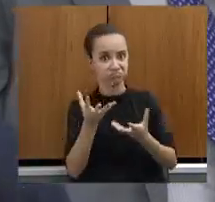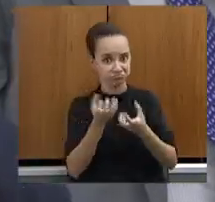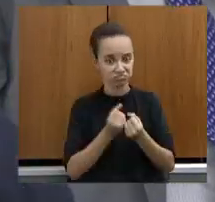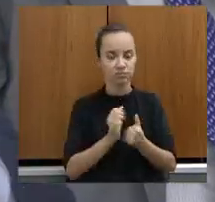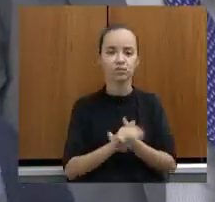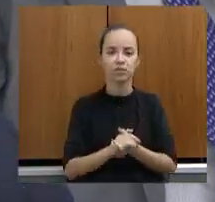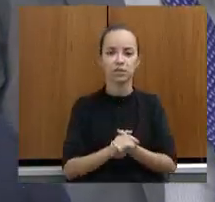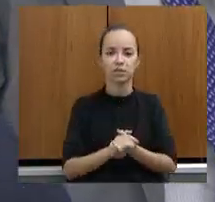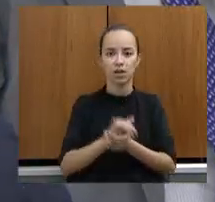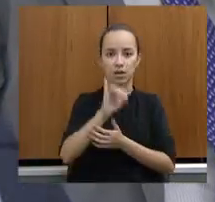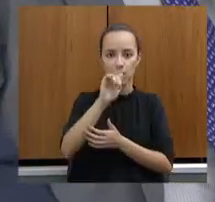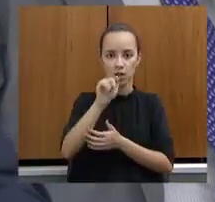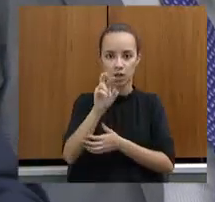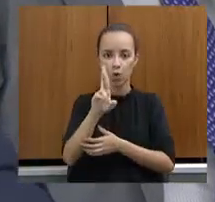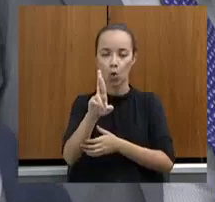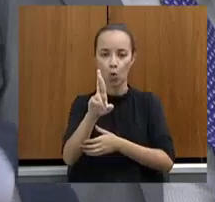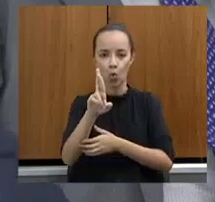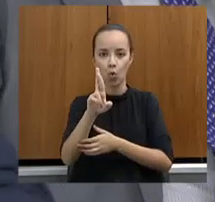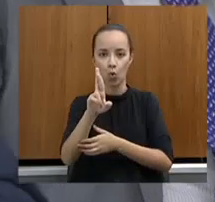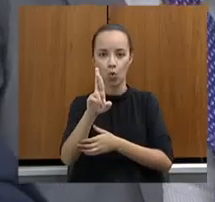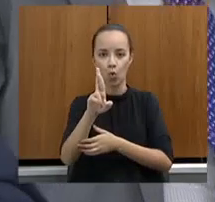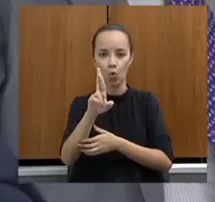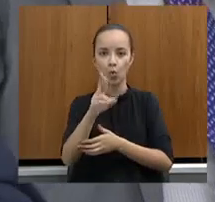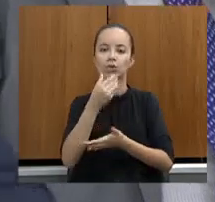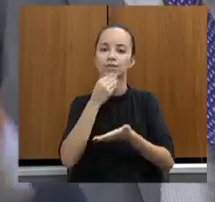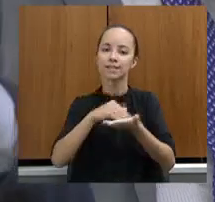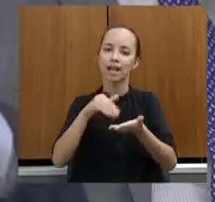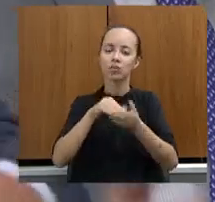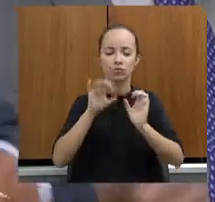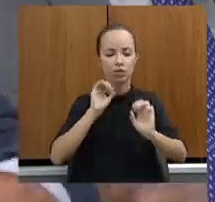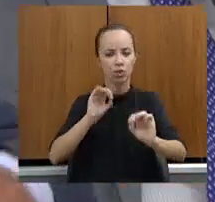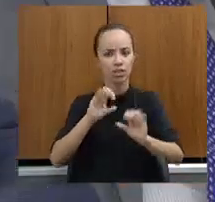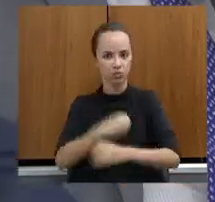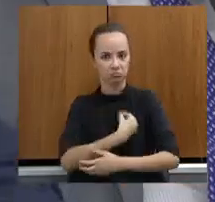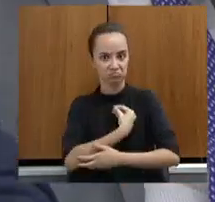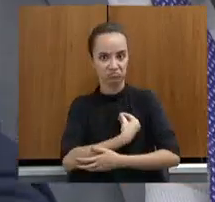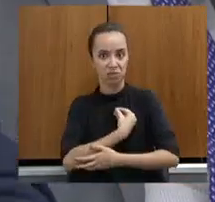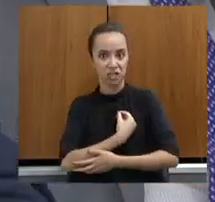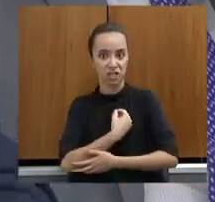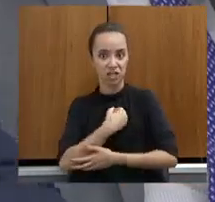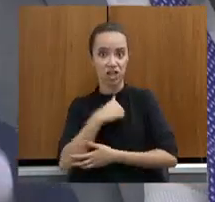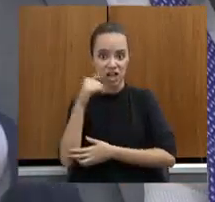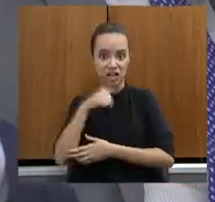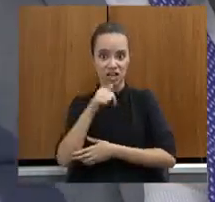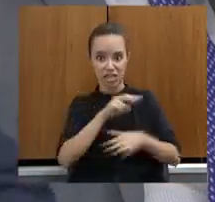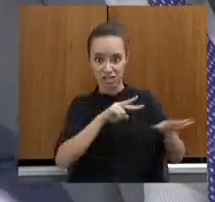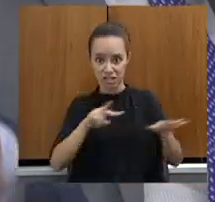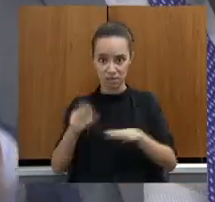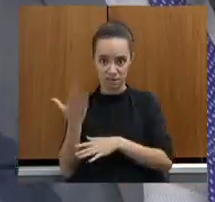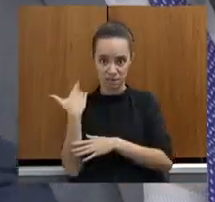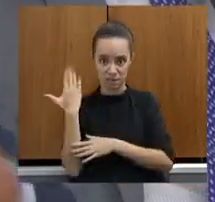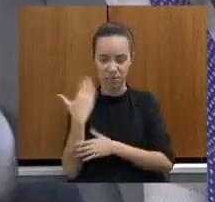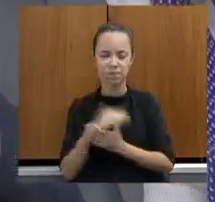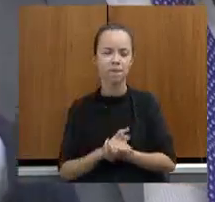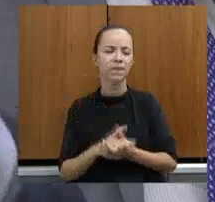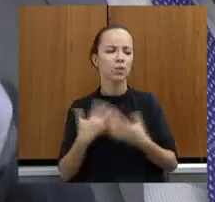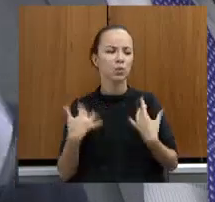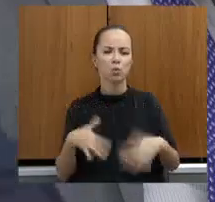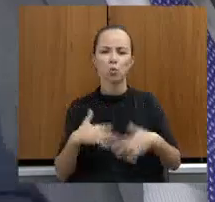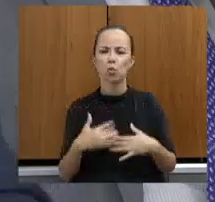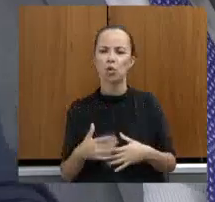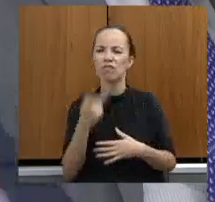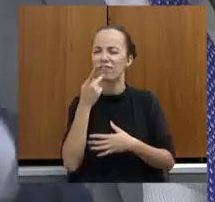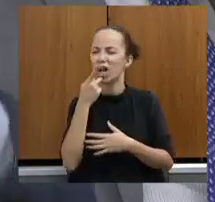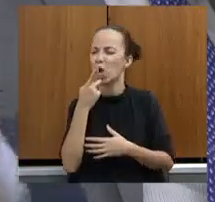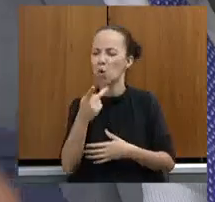secretário Igor Alvarenga secretário da Educação que teve essa semana aqui do qual Sem dúvida alguma por tudo